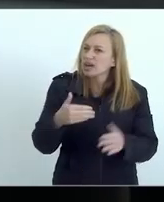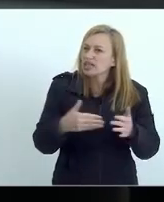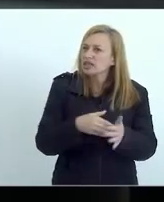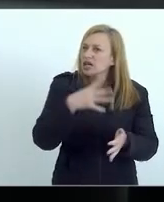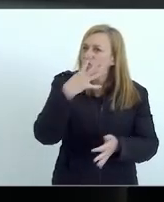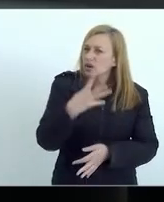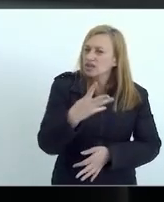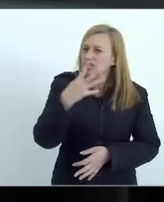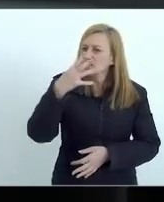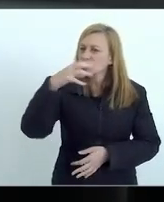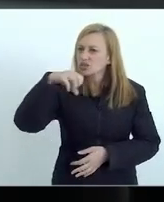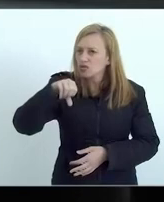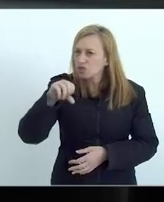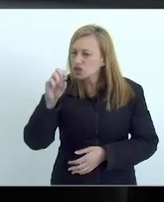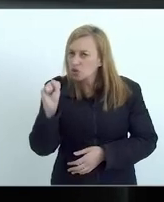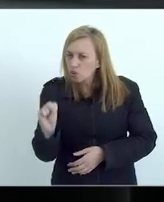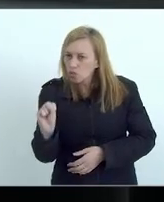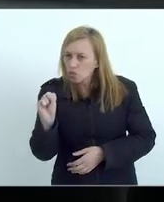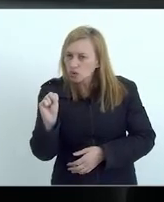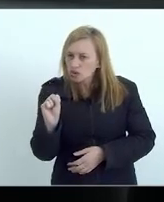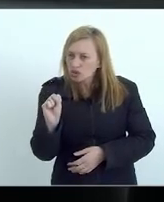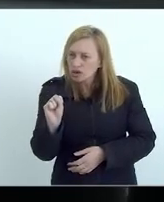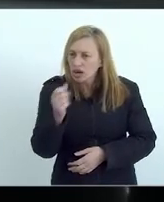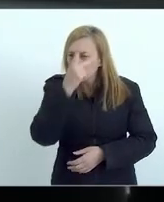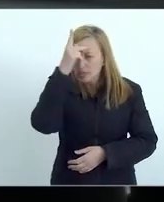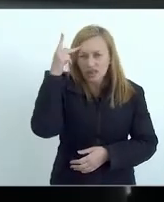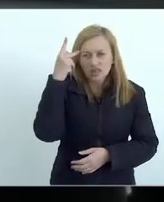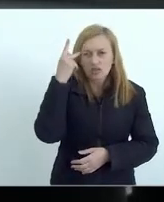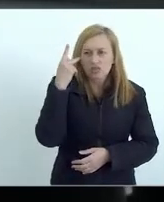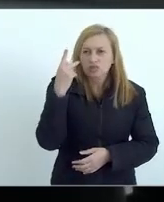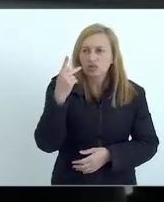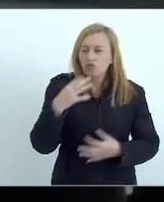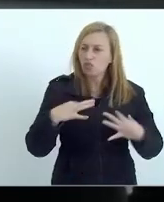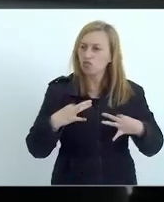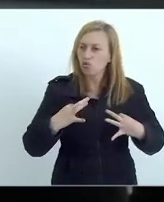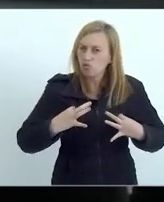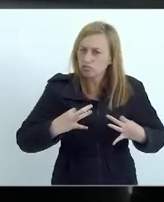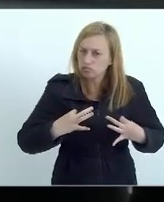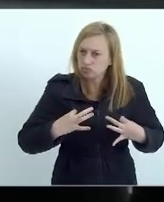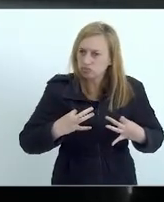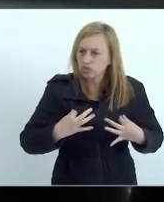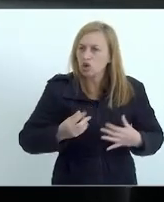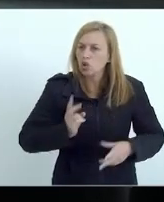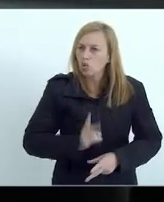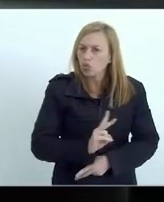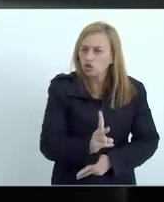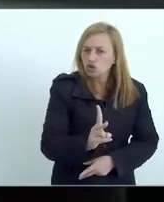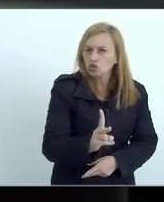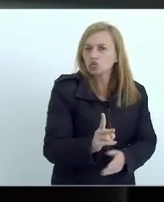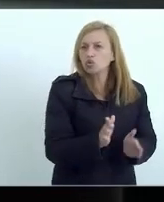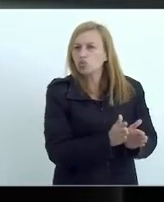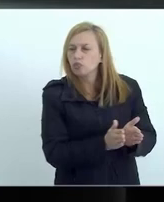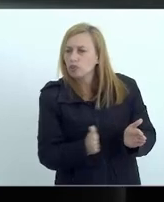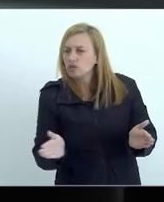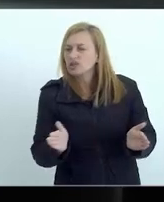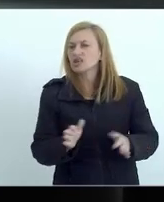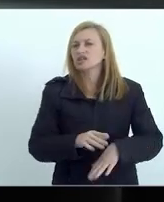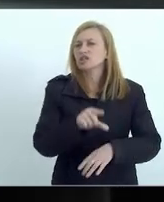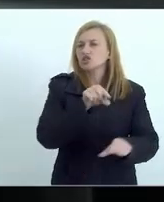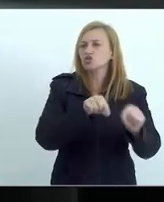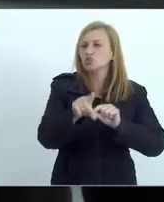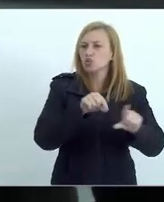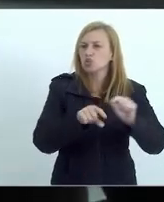até 498 E aí a pessoa de forma voluntária ela continue esse processo seletivo